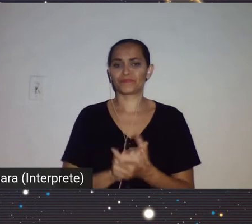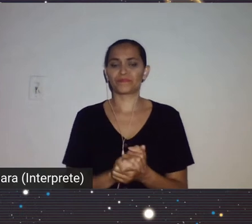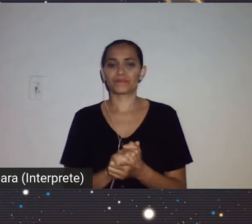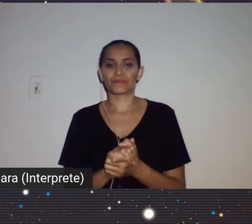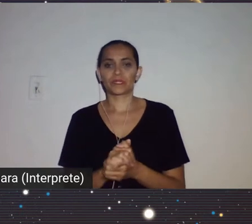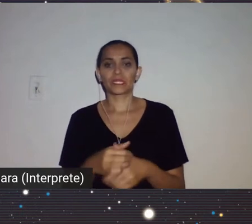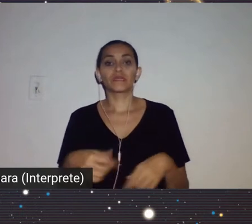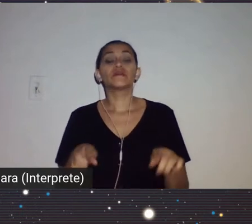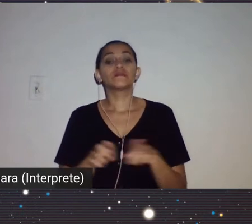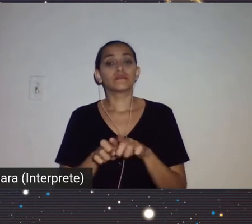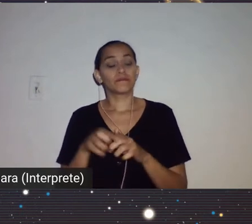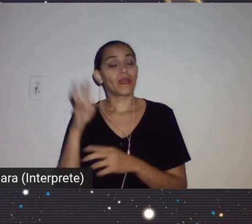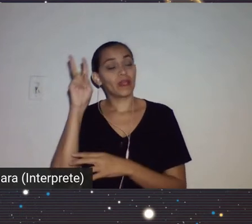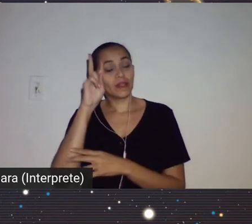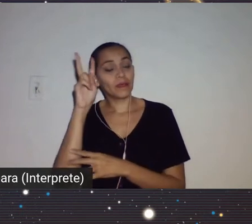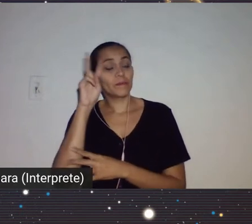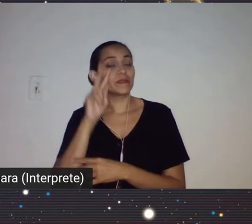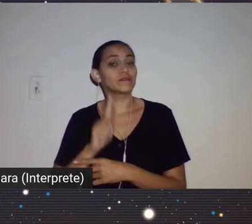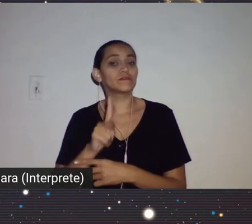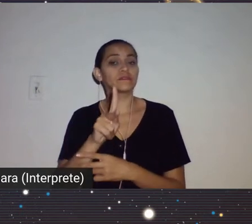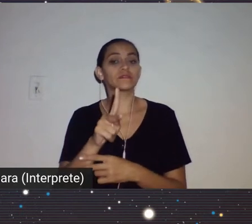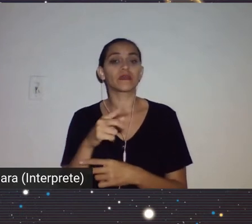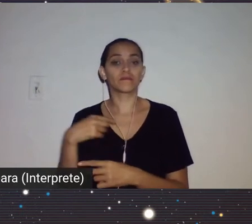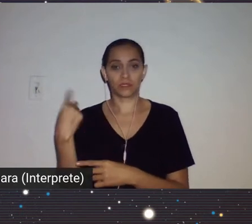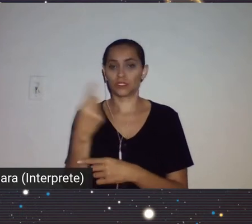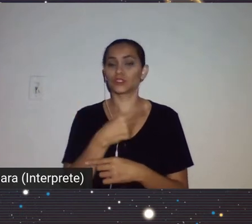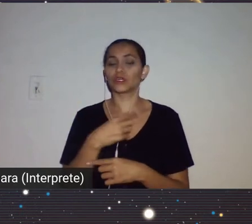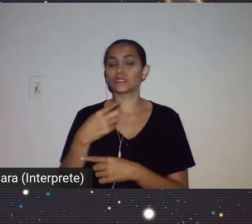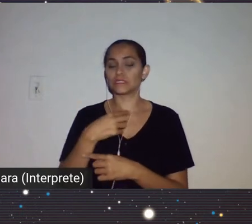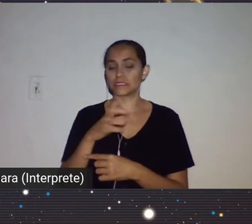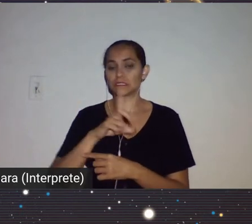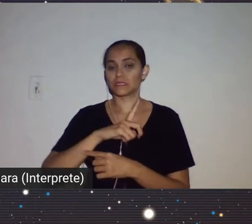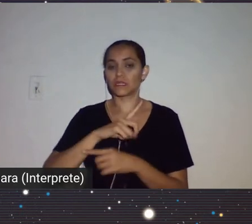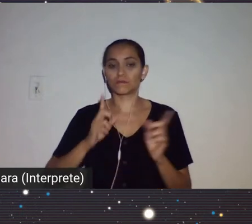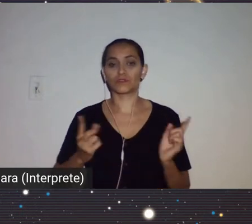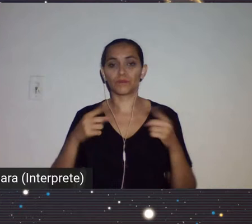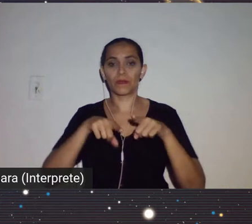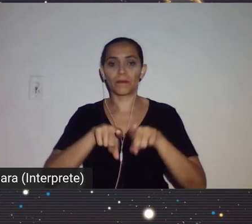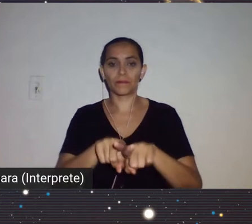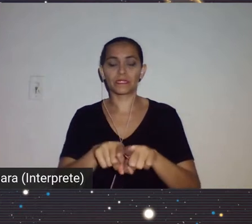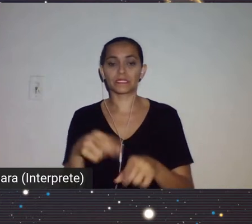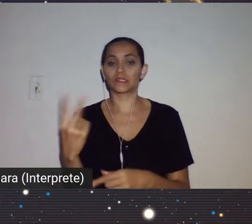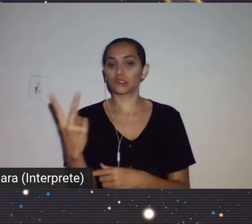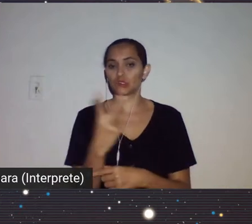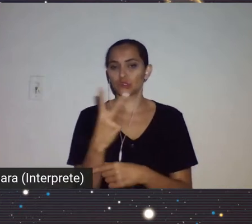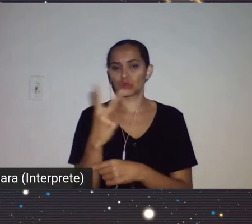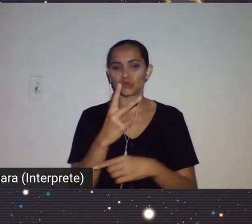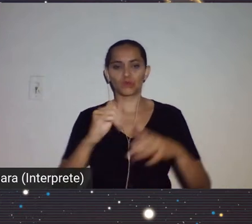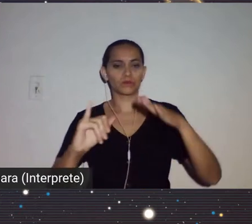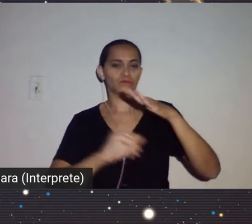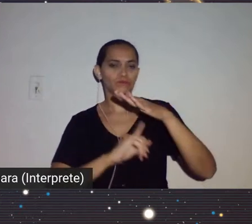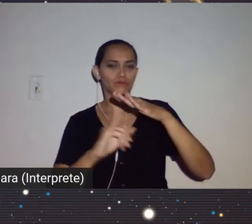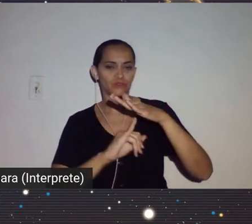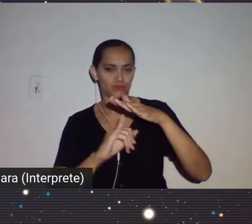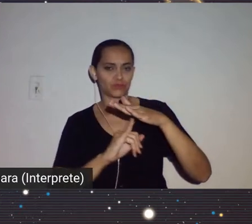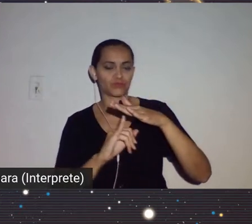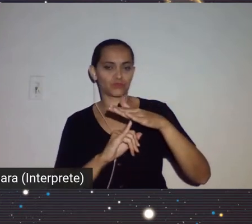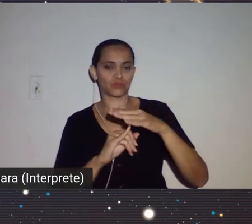E sempre lembrando que a Sincomp a gente está fazendo uma parceria com duas instituições de